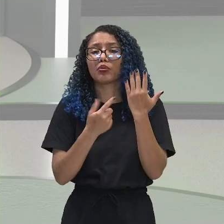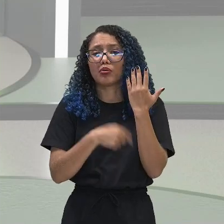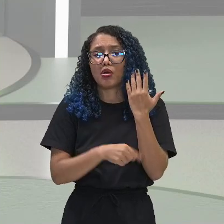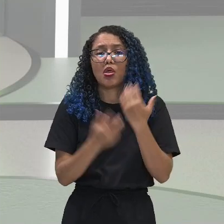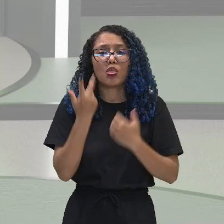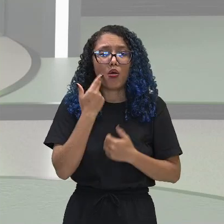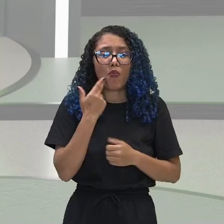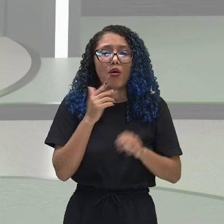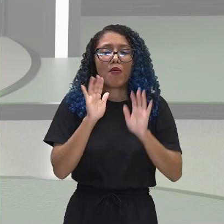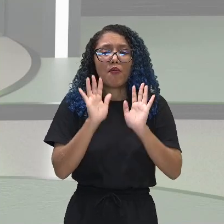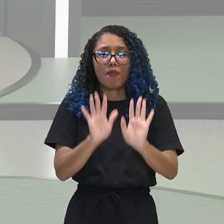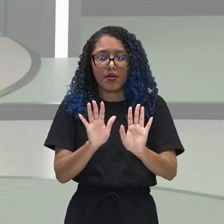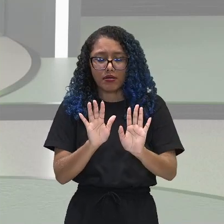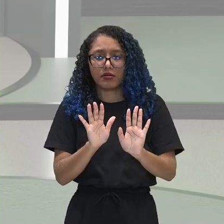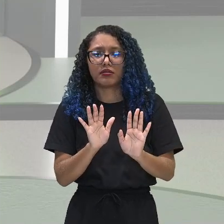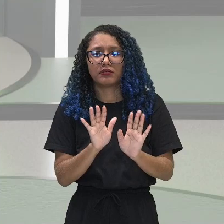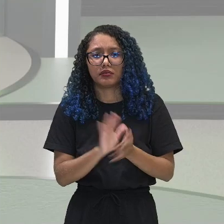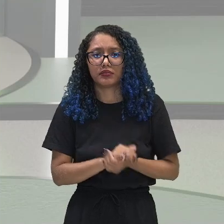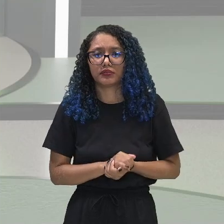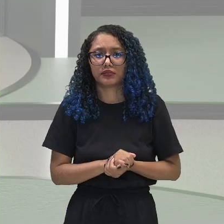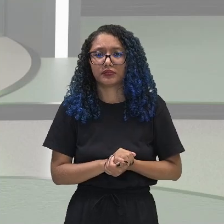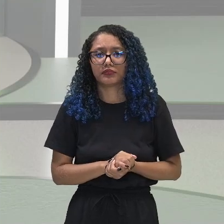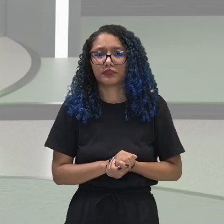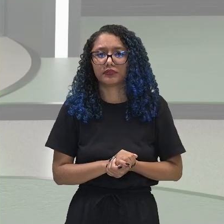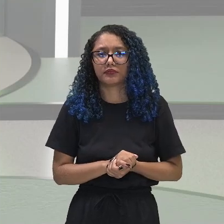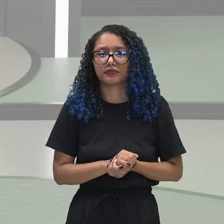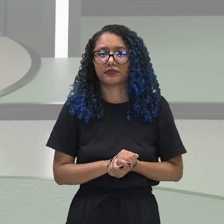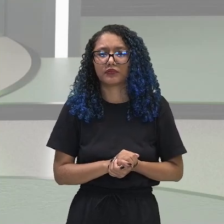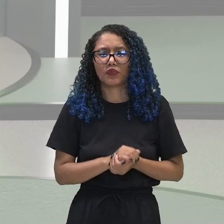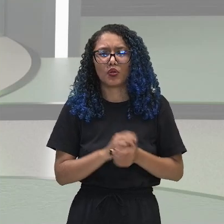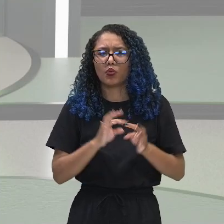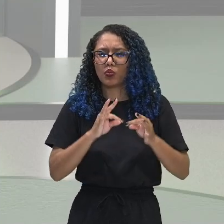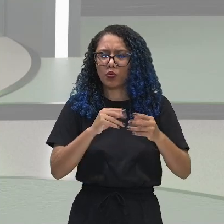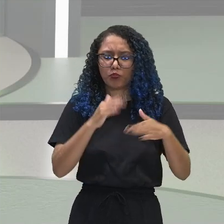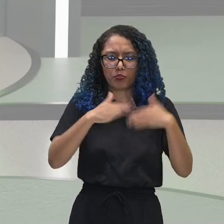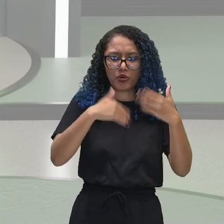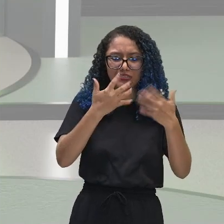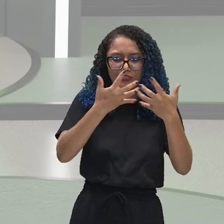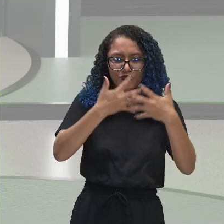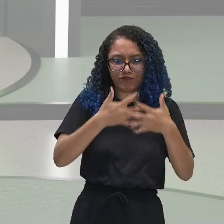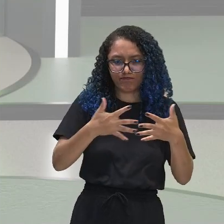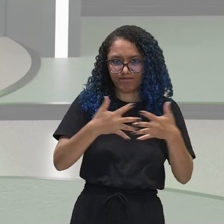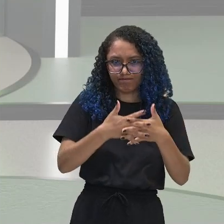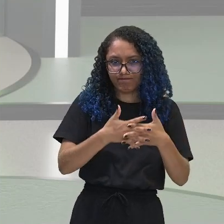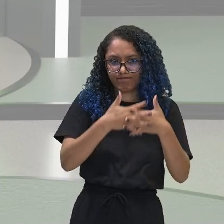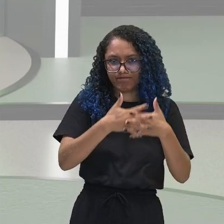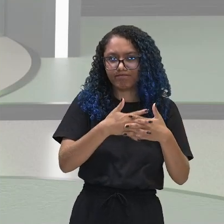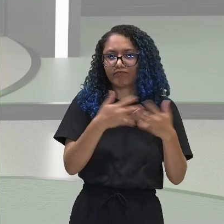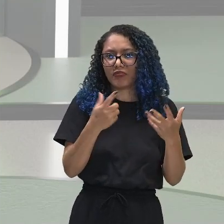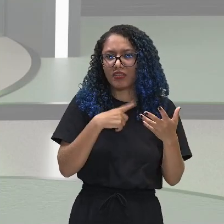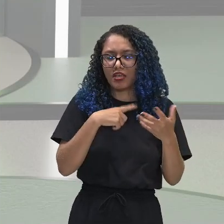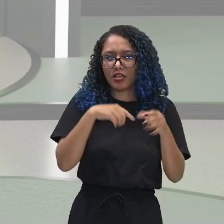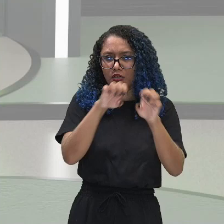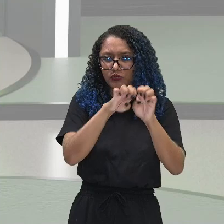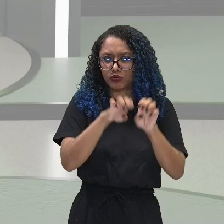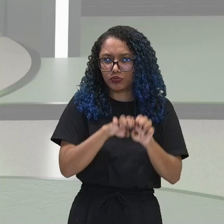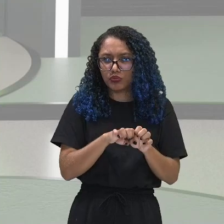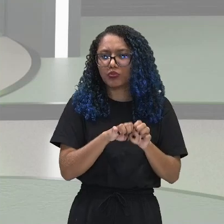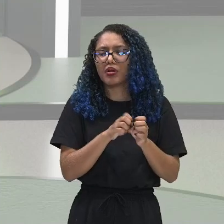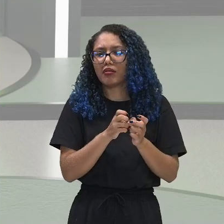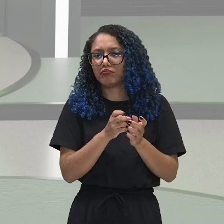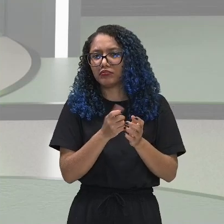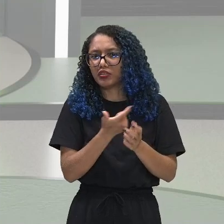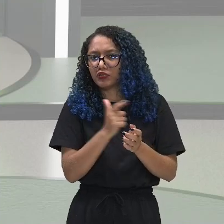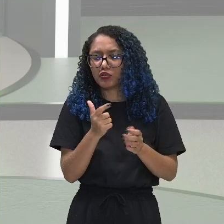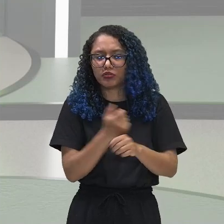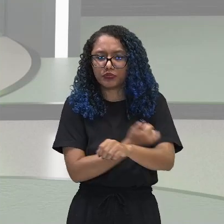mas a parte complexa do funcionamento, da fisiologia que ocorre nas plantas,